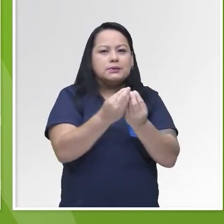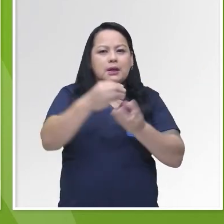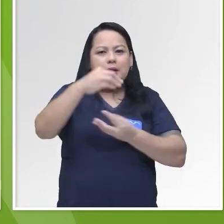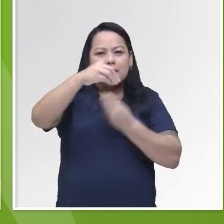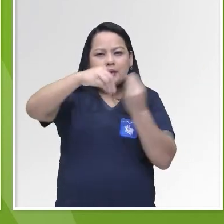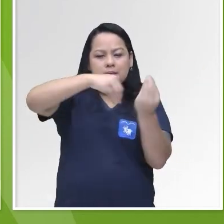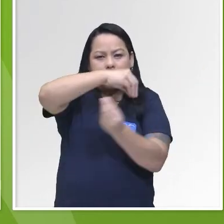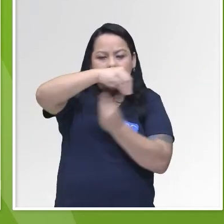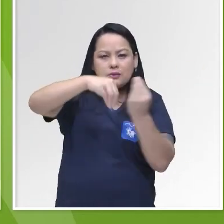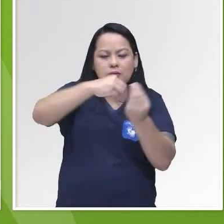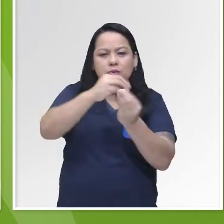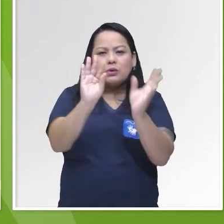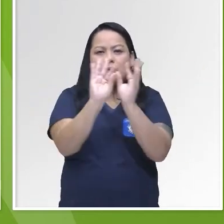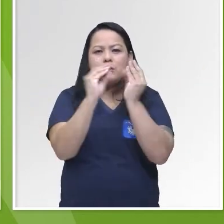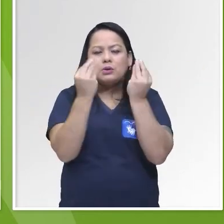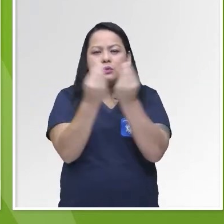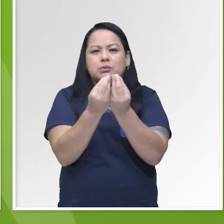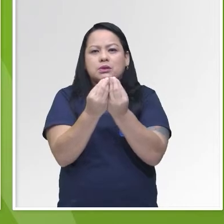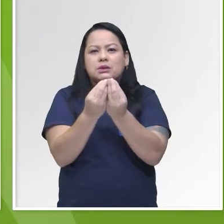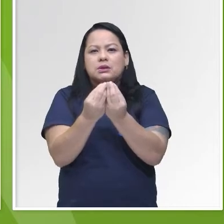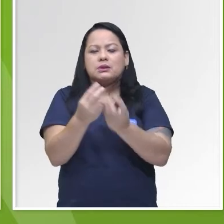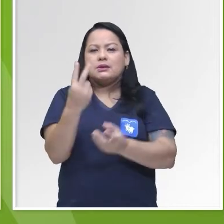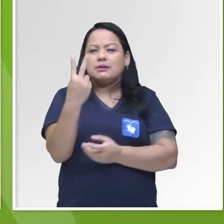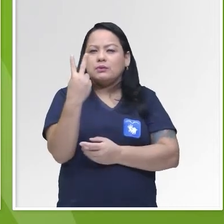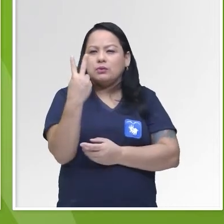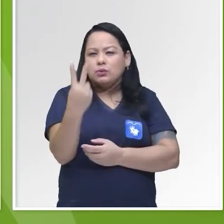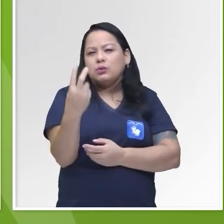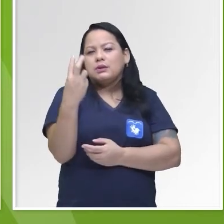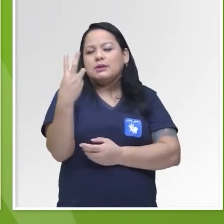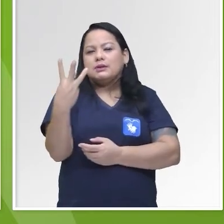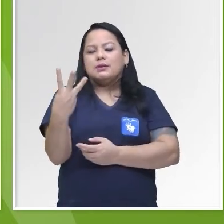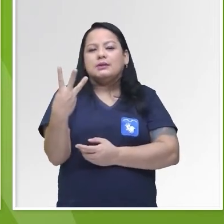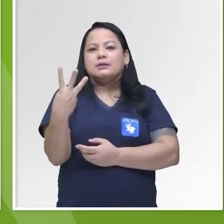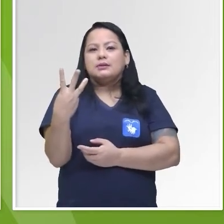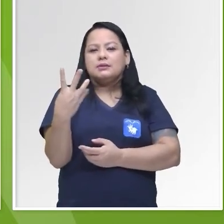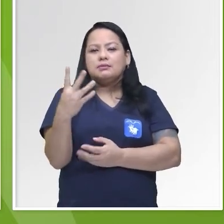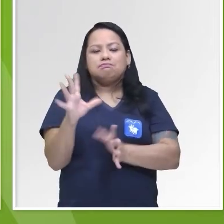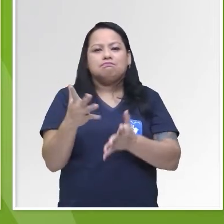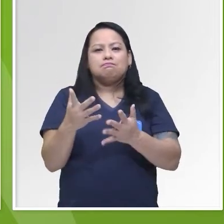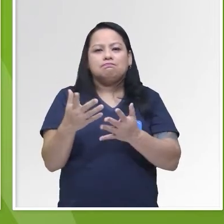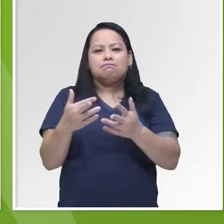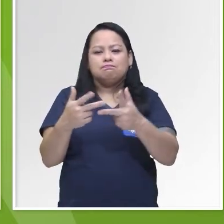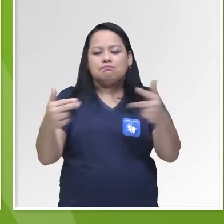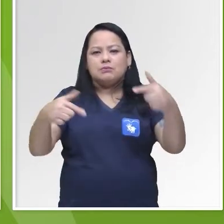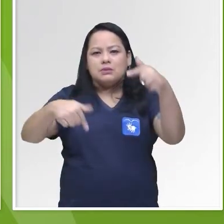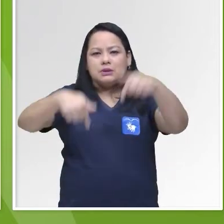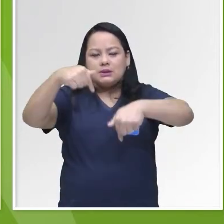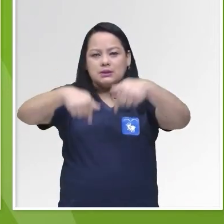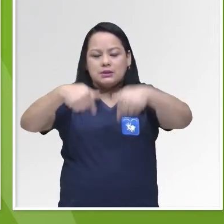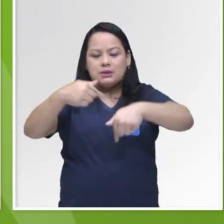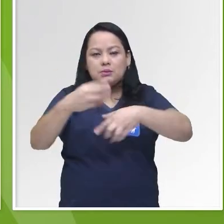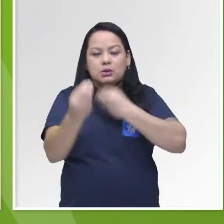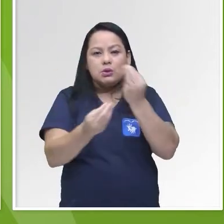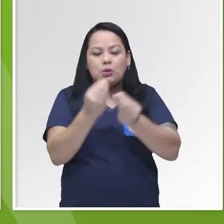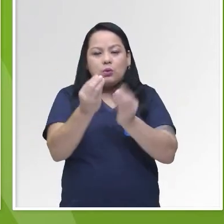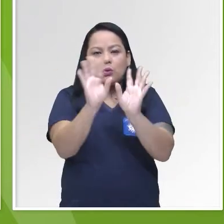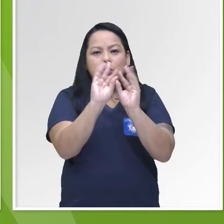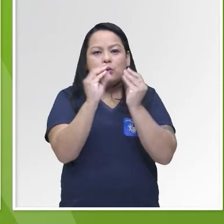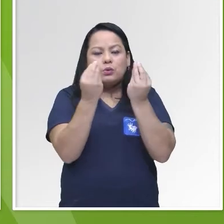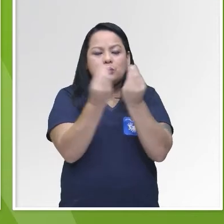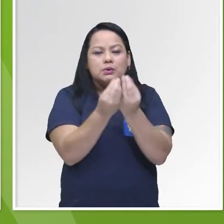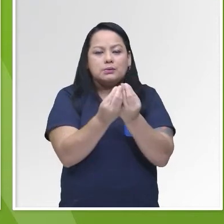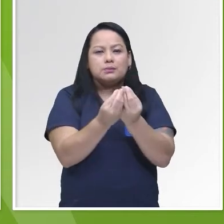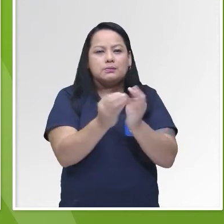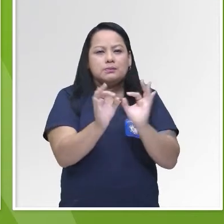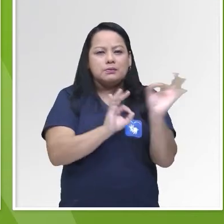uma substância composta. O que é uma substância composta? É aquela substância formada